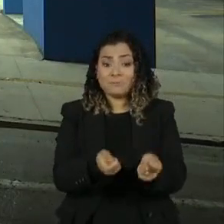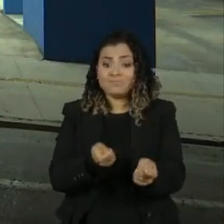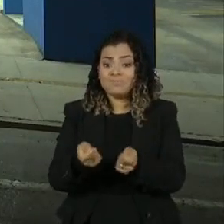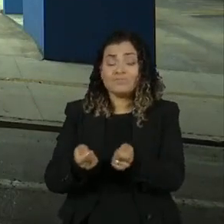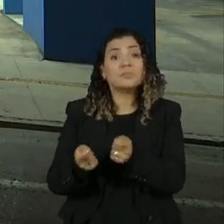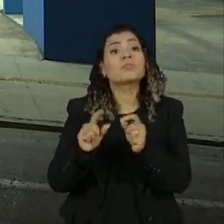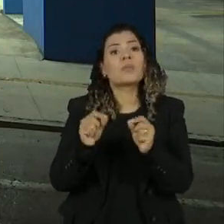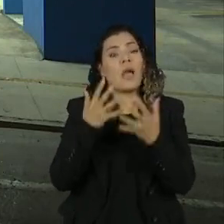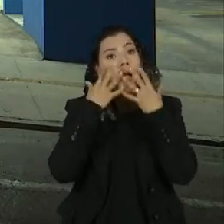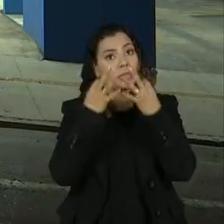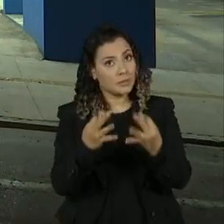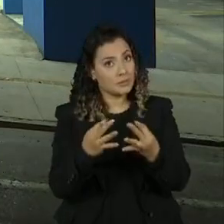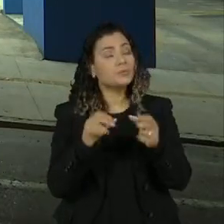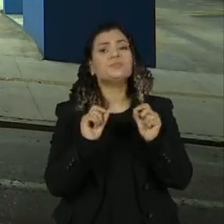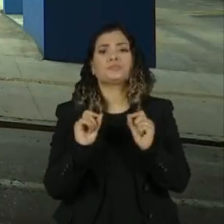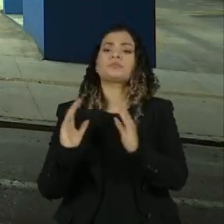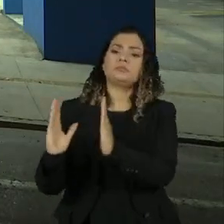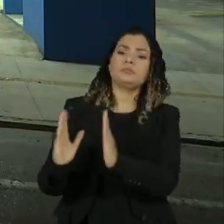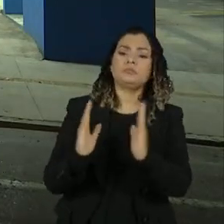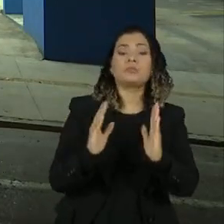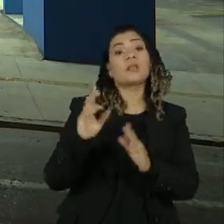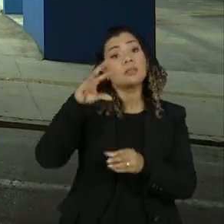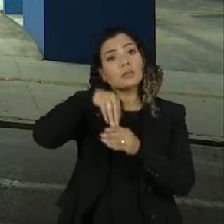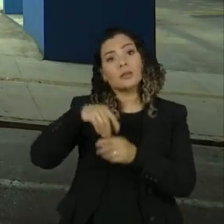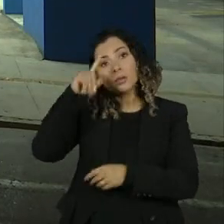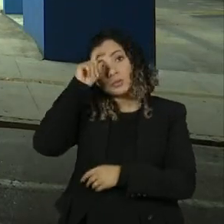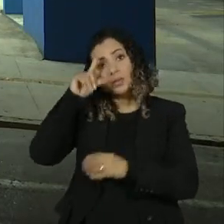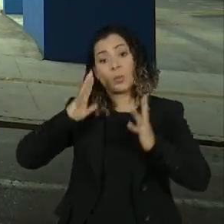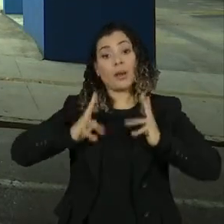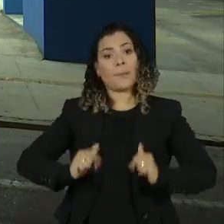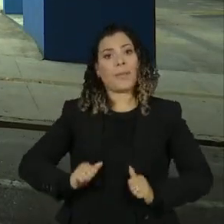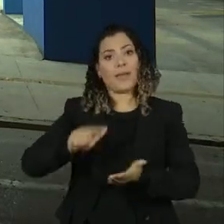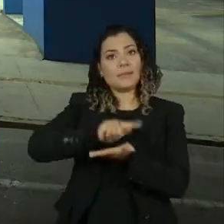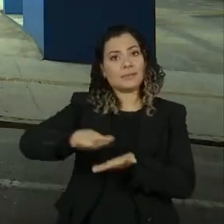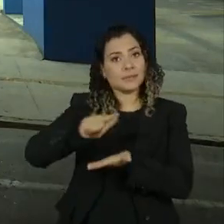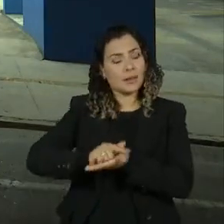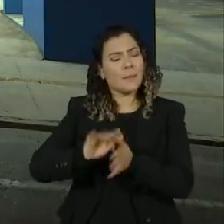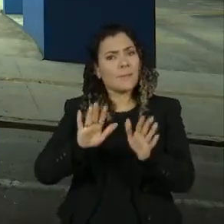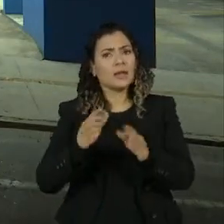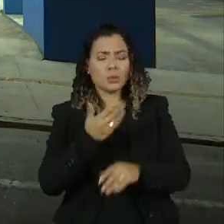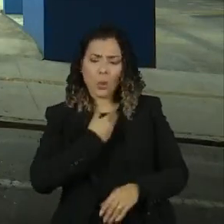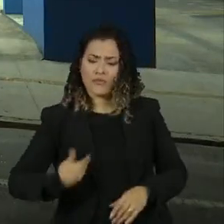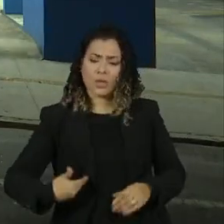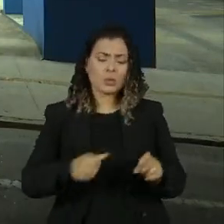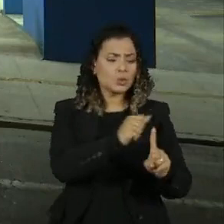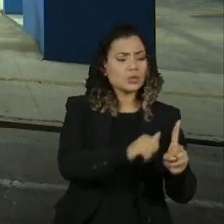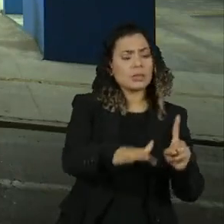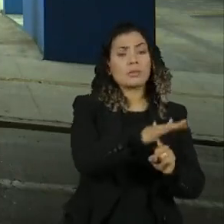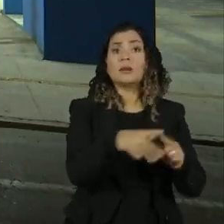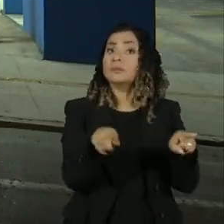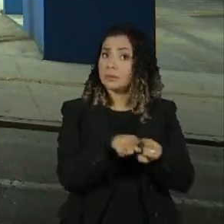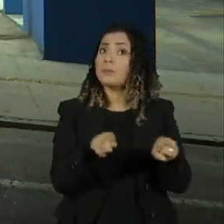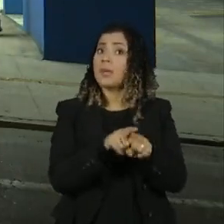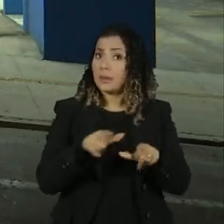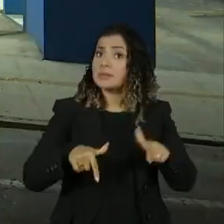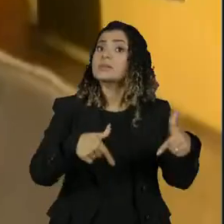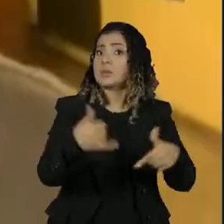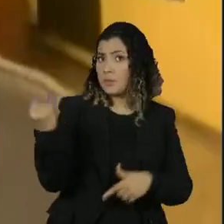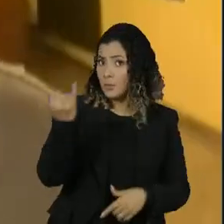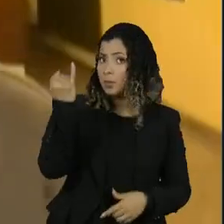cuidados começando pelos procedimentos hospitalares da higiene mas o governo e a sociedade também podem ter um papel